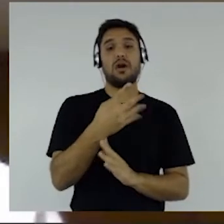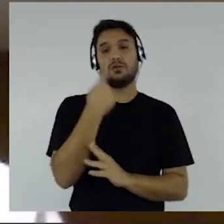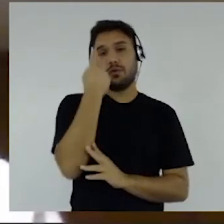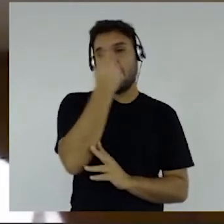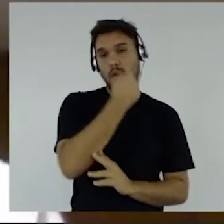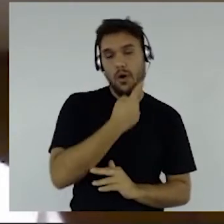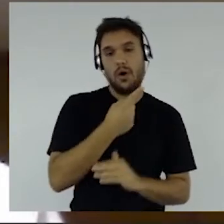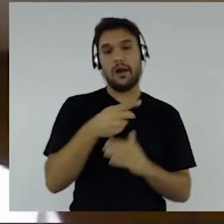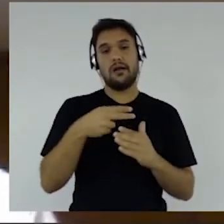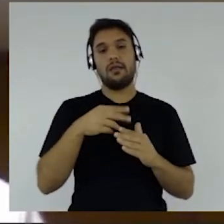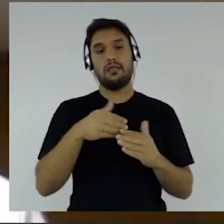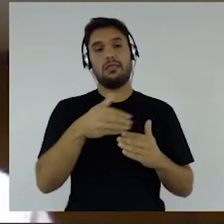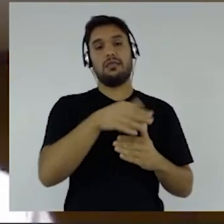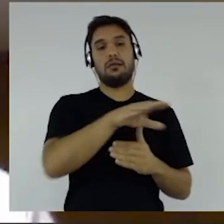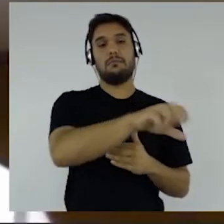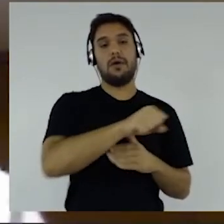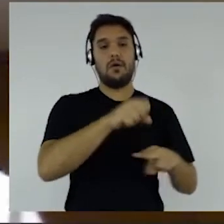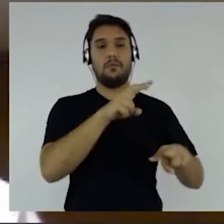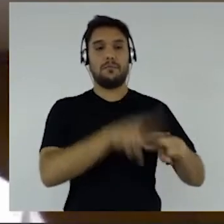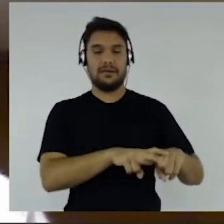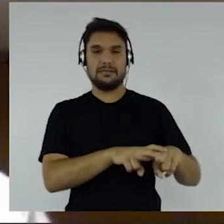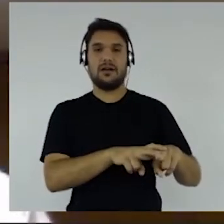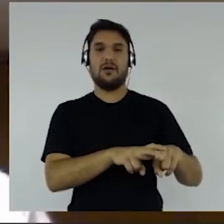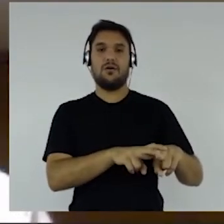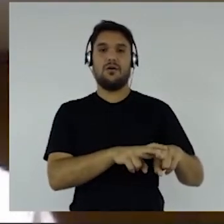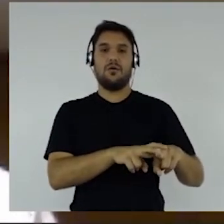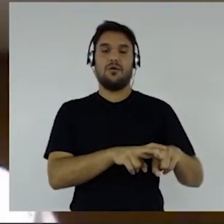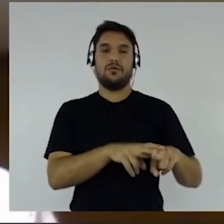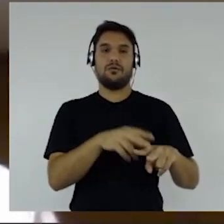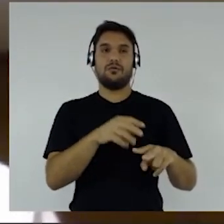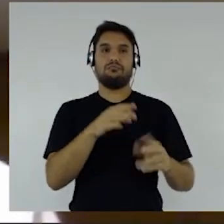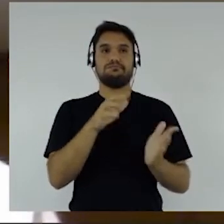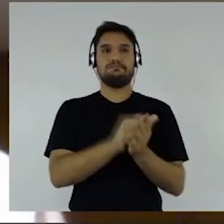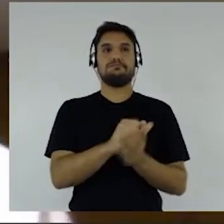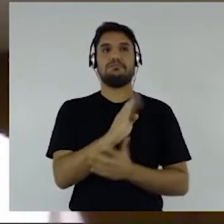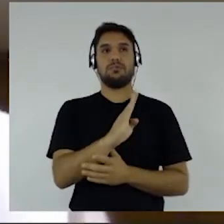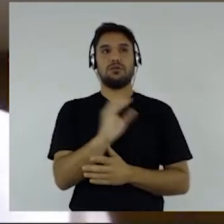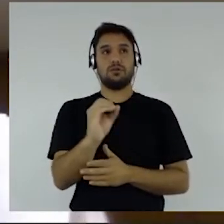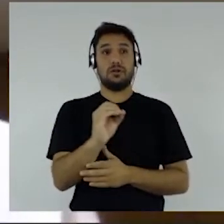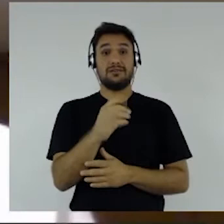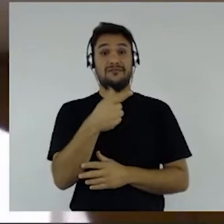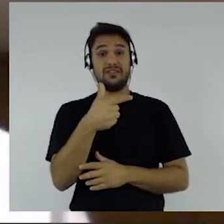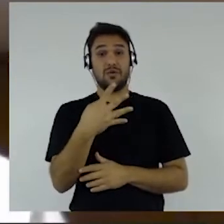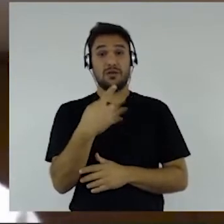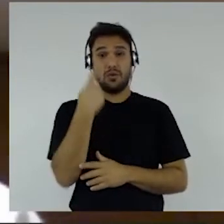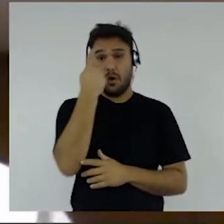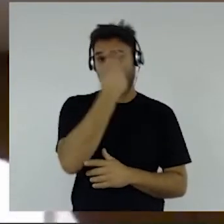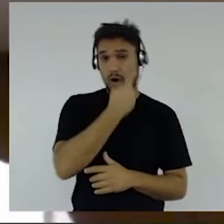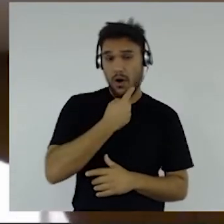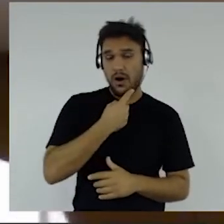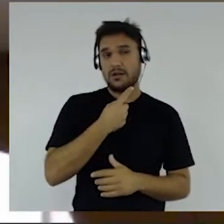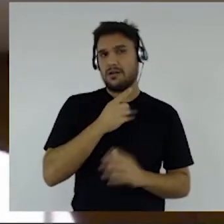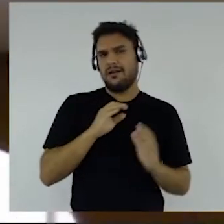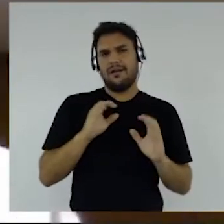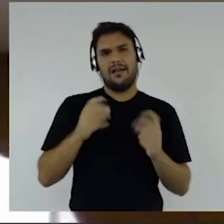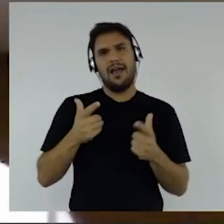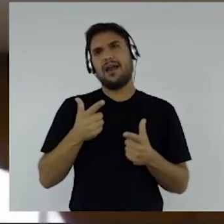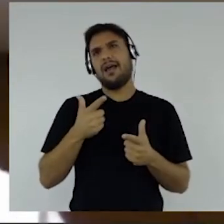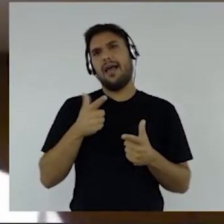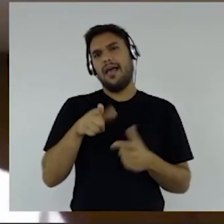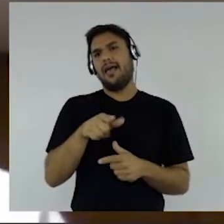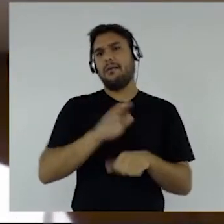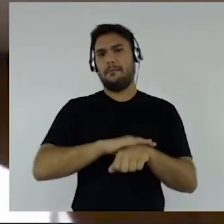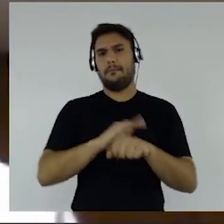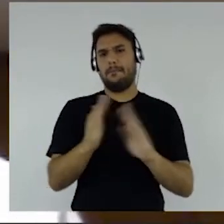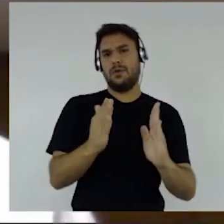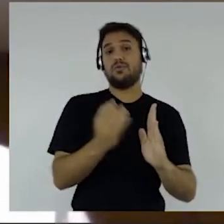horas após a captura do indivíduo, após a lavratura do APF. Esse prazo de 24 horas, pessoal, é óbvio que é um prazo